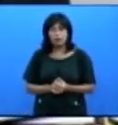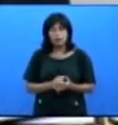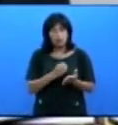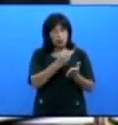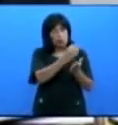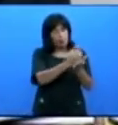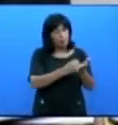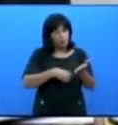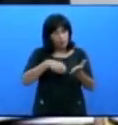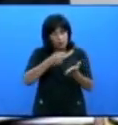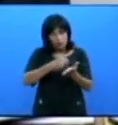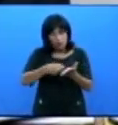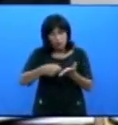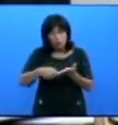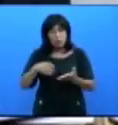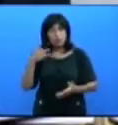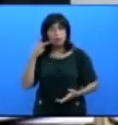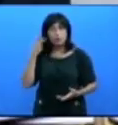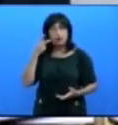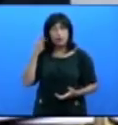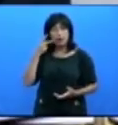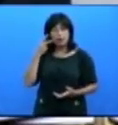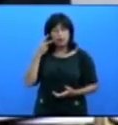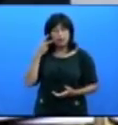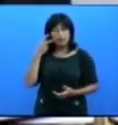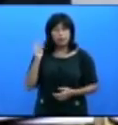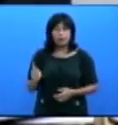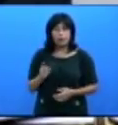Ofício assinado pela senhora vereadora